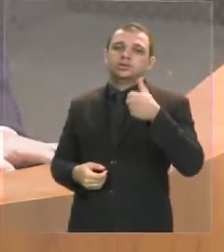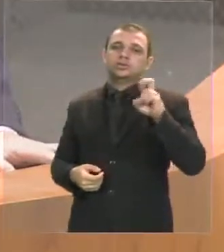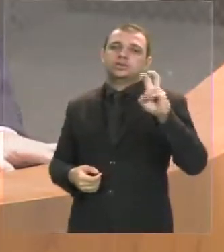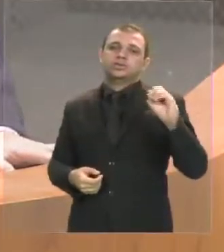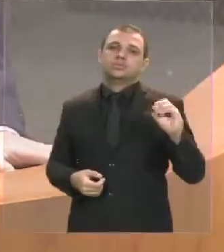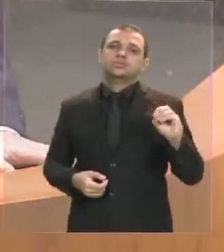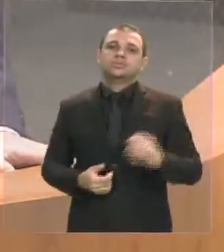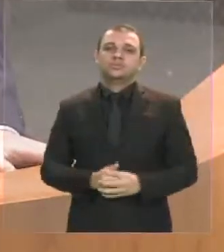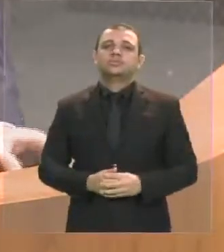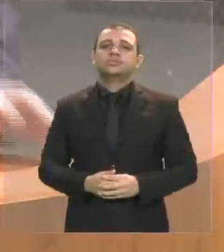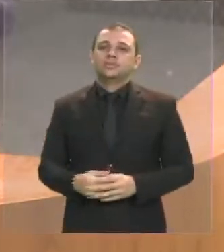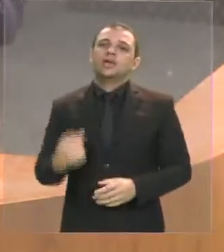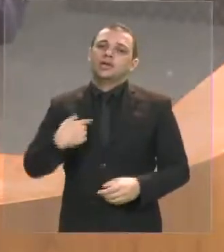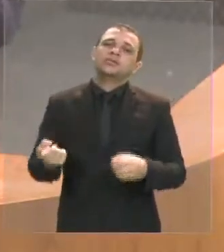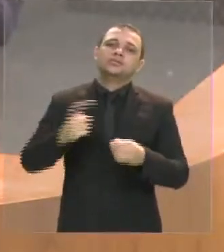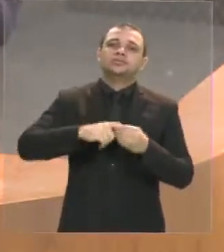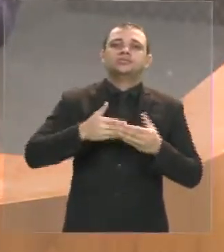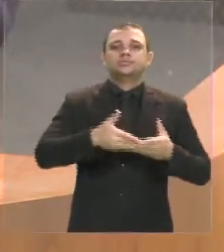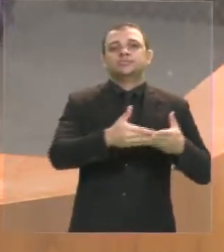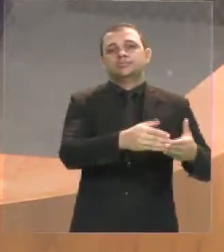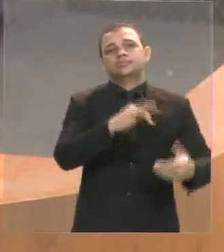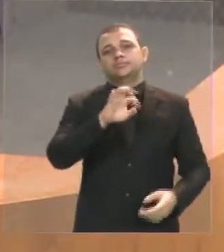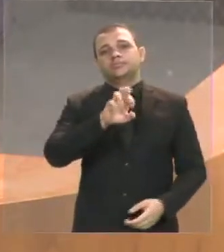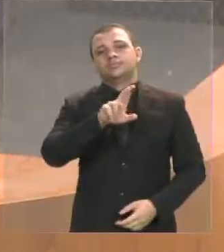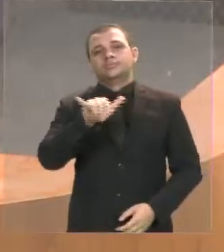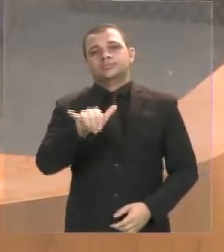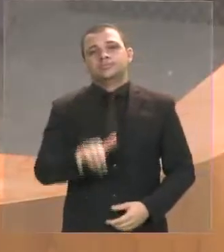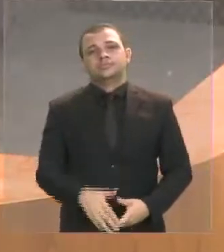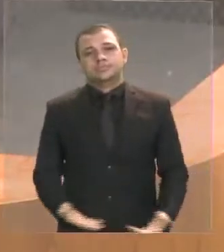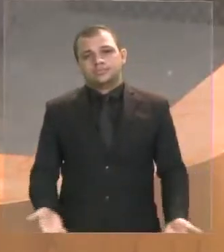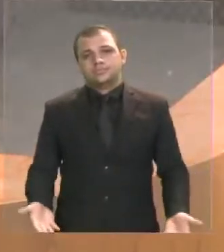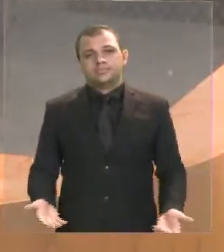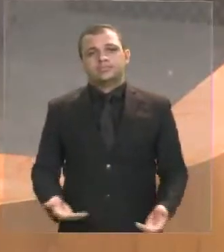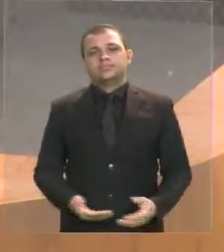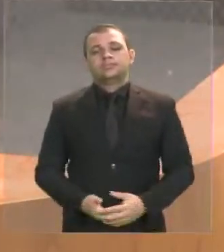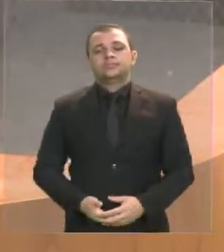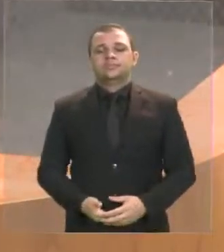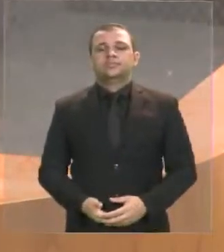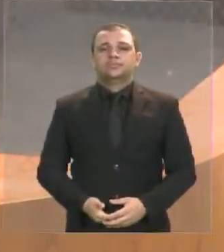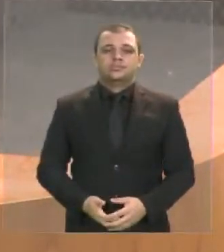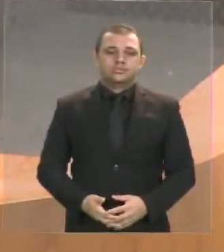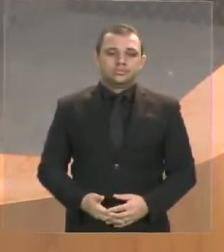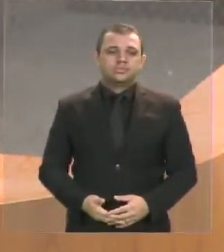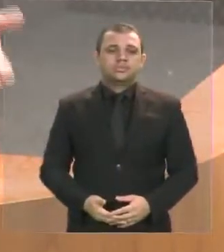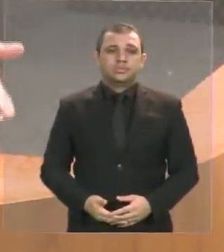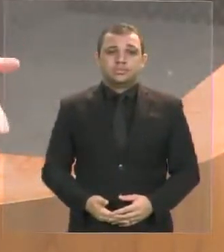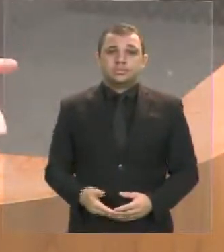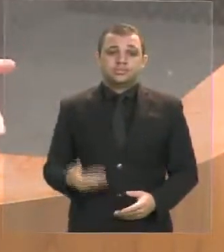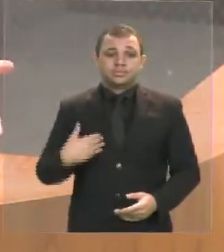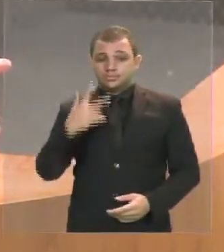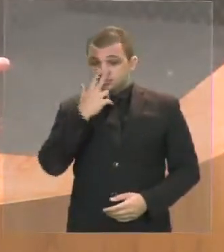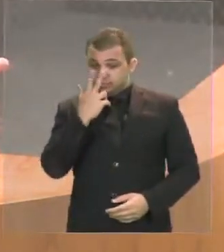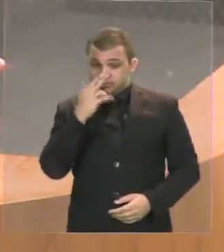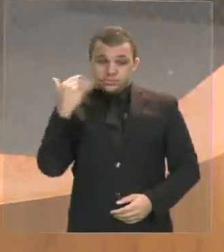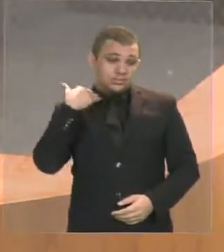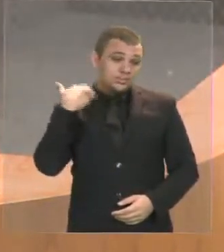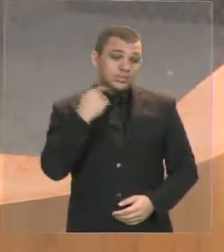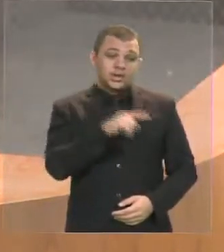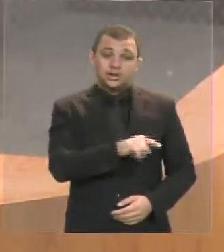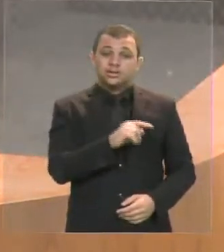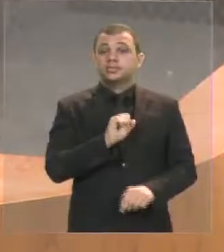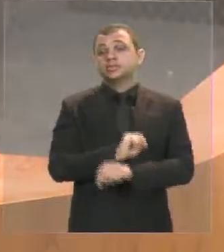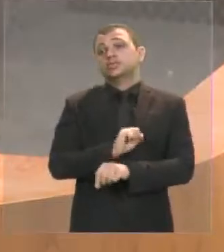passa na cabeça de alguém. Porque os bancos hoje, eu acho que eles querem que a polícia faça vigilância para eles.